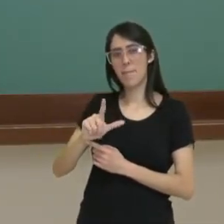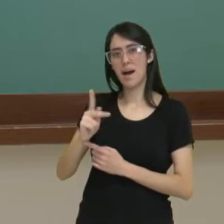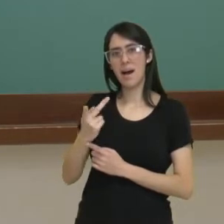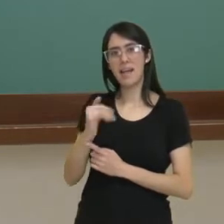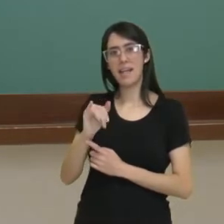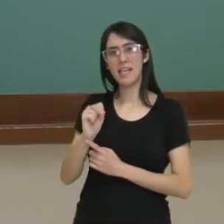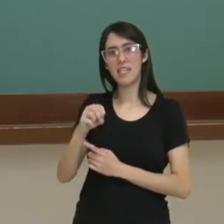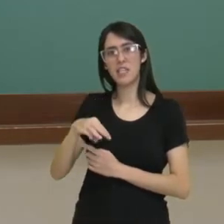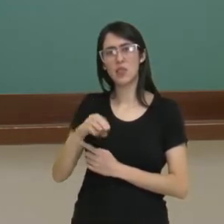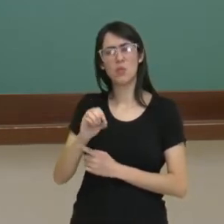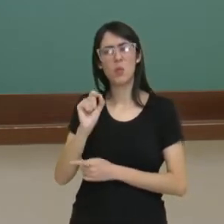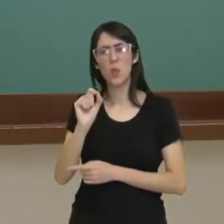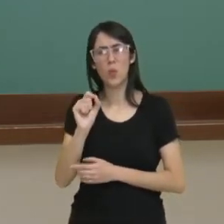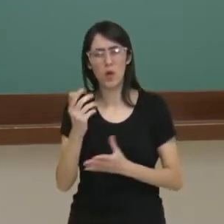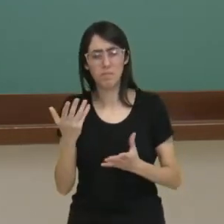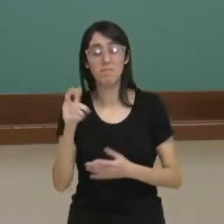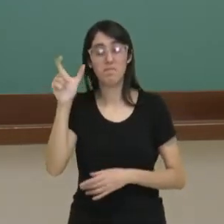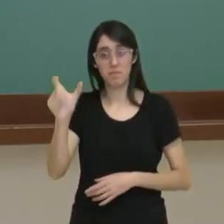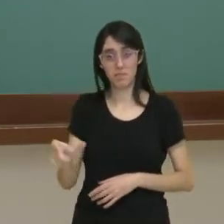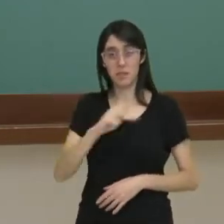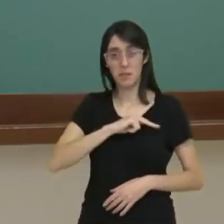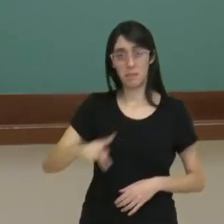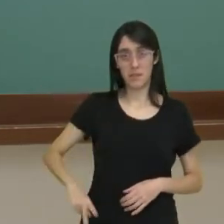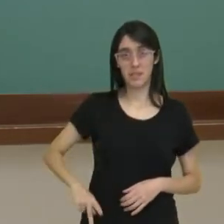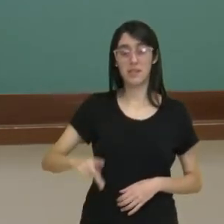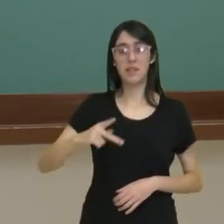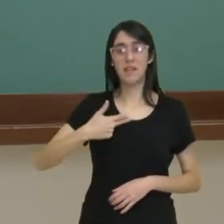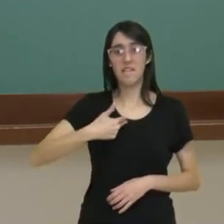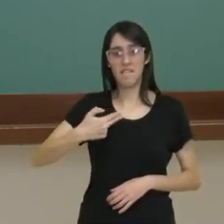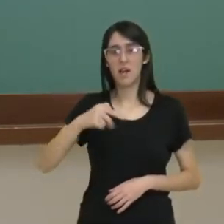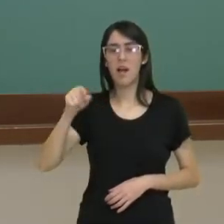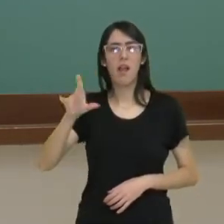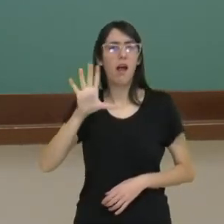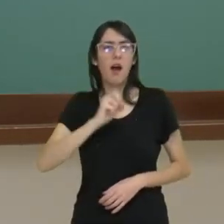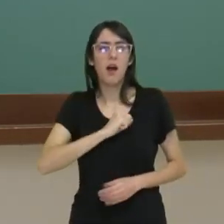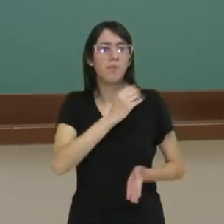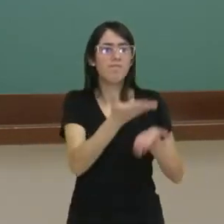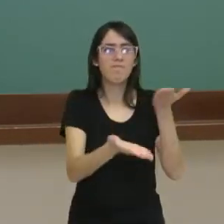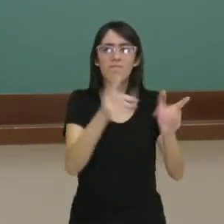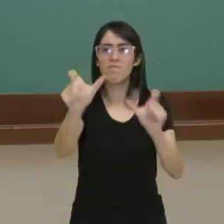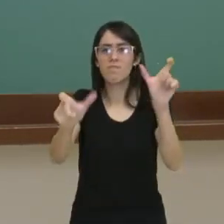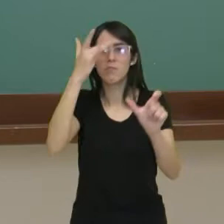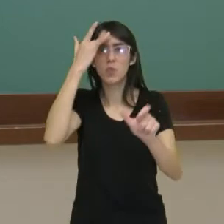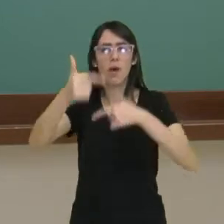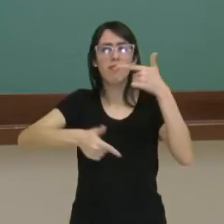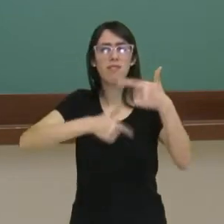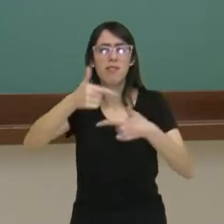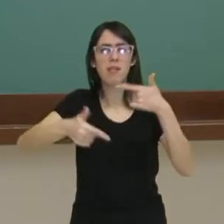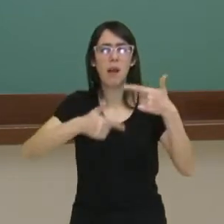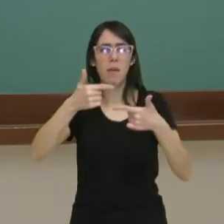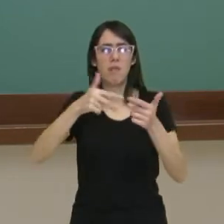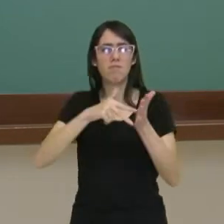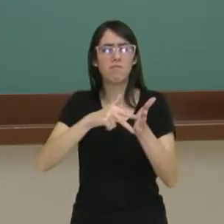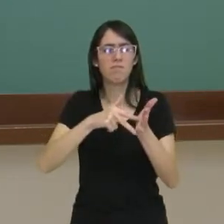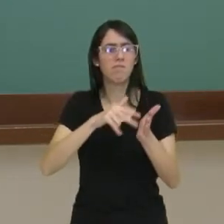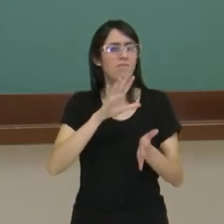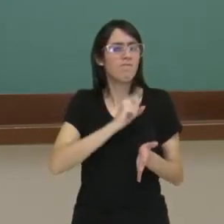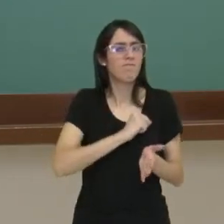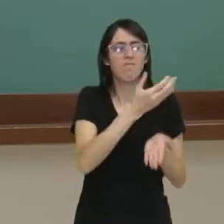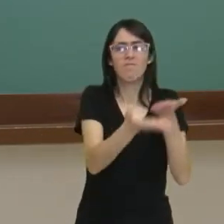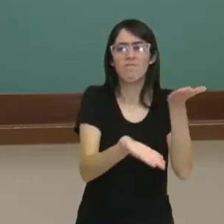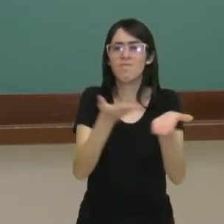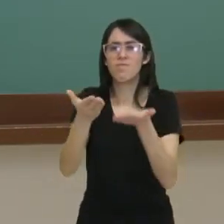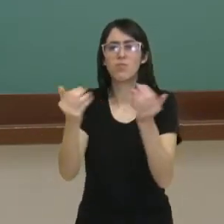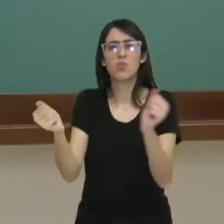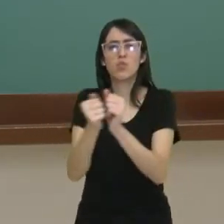Vargas? Primeiro, o Getúlio Vargas, ele tinha uma adoração ao trabalhador. Ele queria conquistar o trabalhador, que o trabalhador ficasse do lado dele, que desse apoio